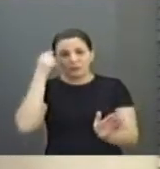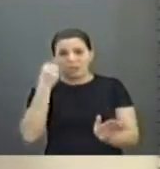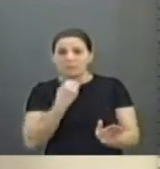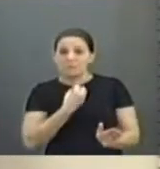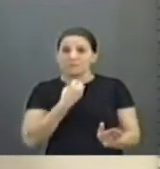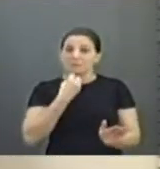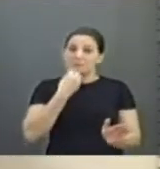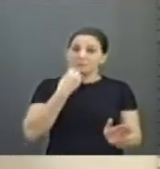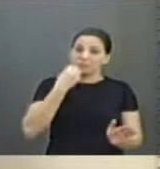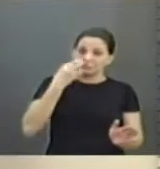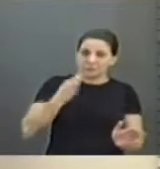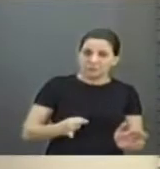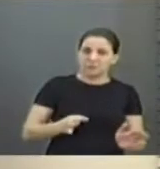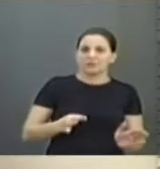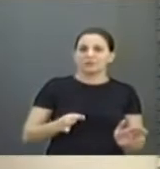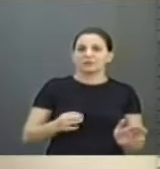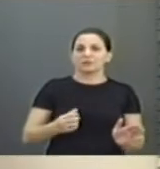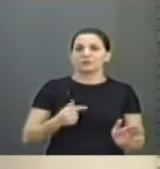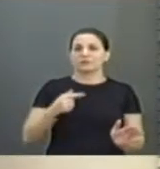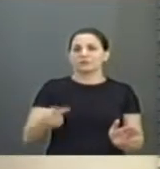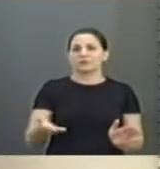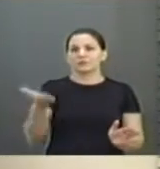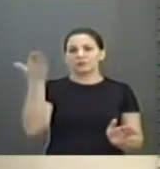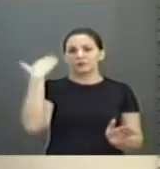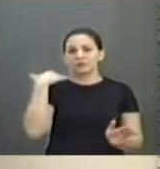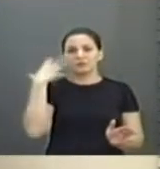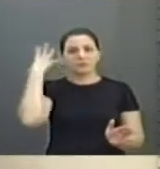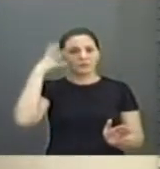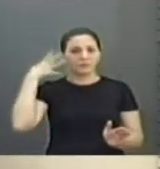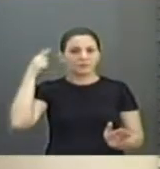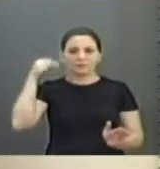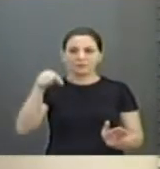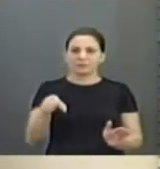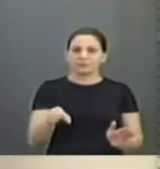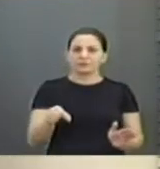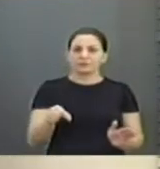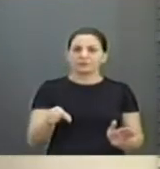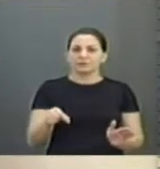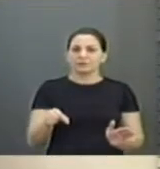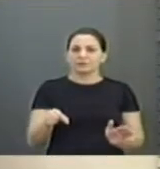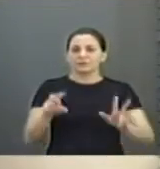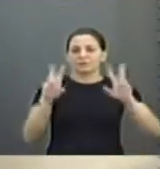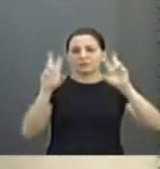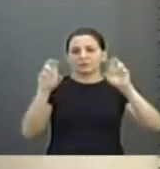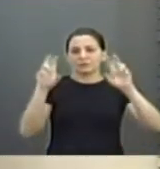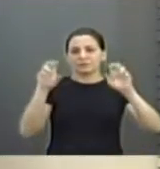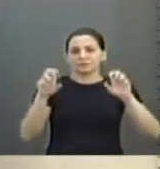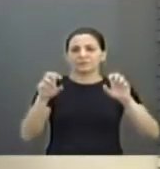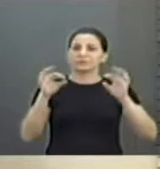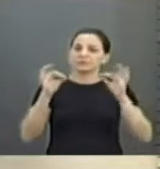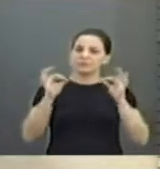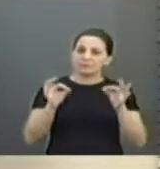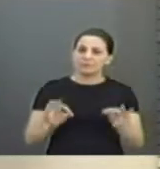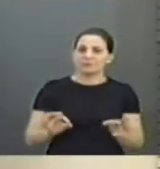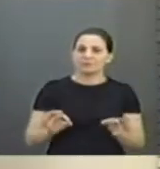olha. Na semana passada eu fiz um pronunciamento sobre esse assunto,